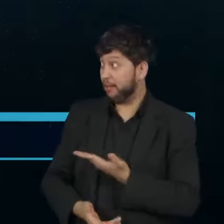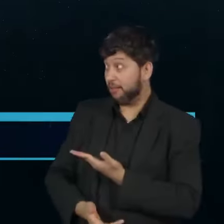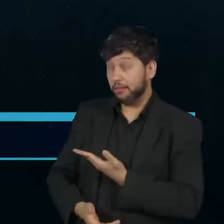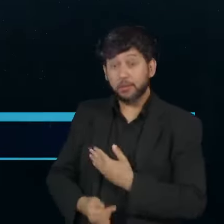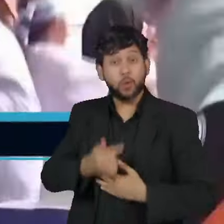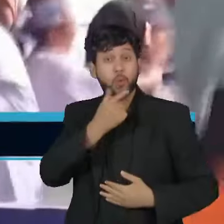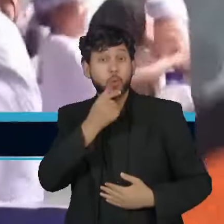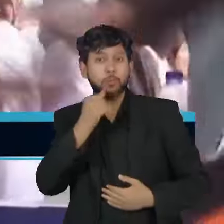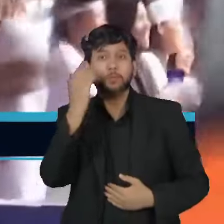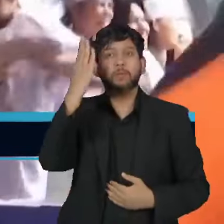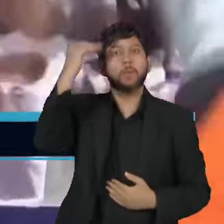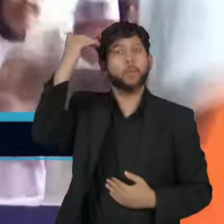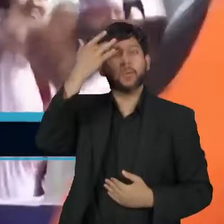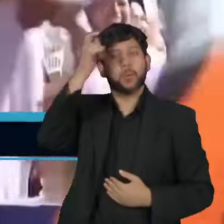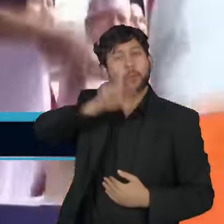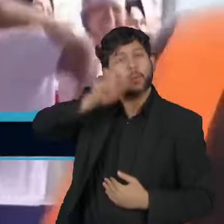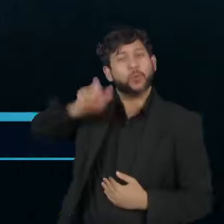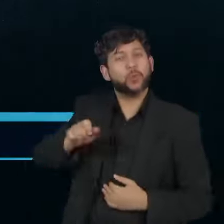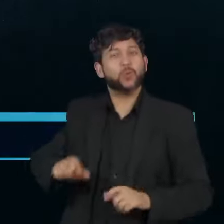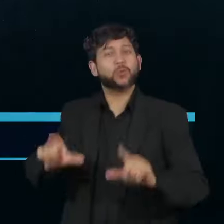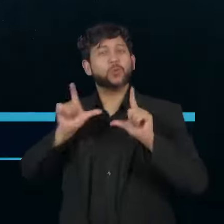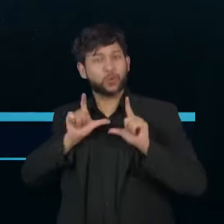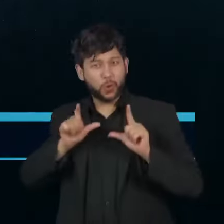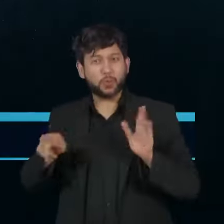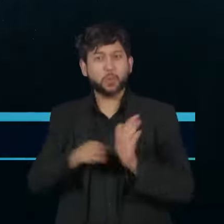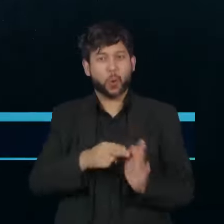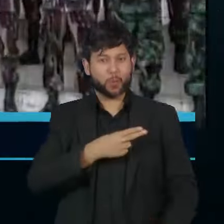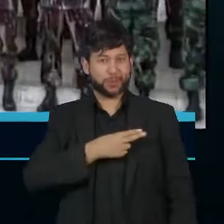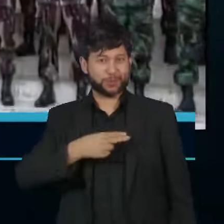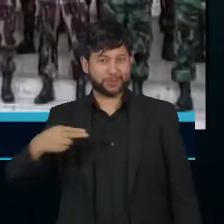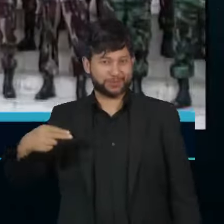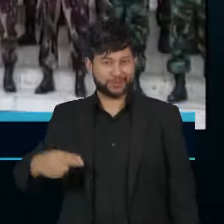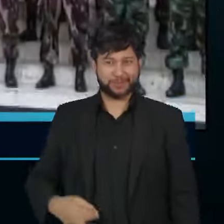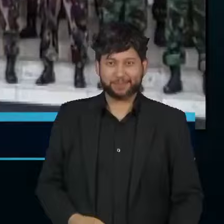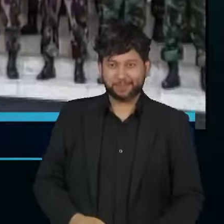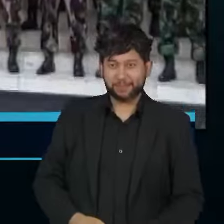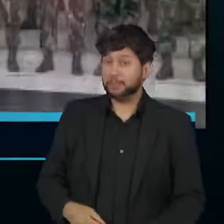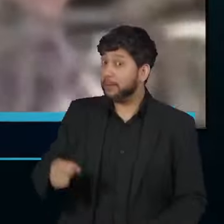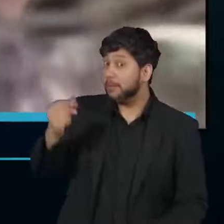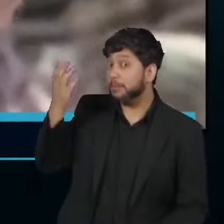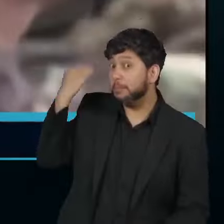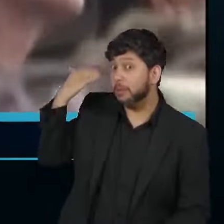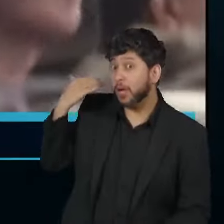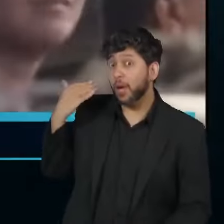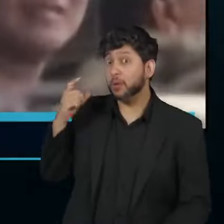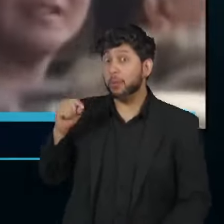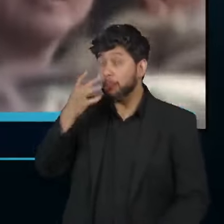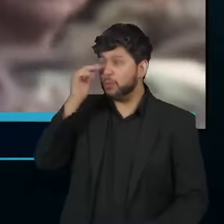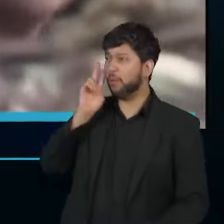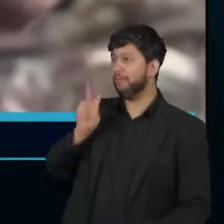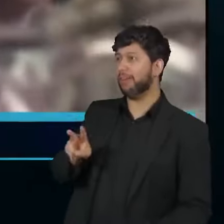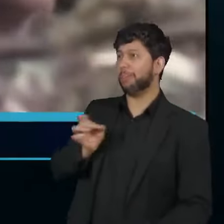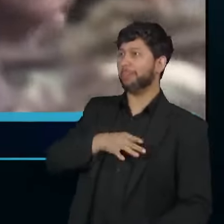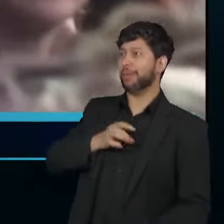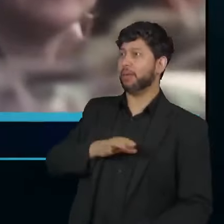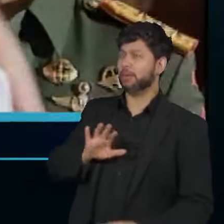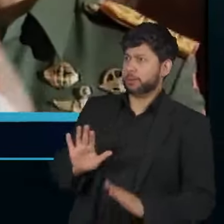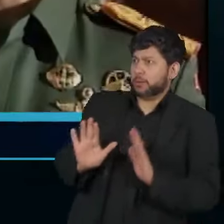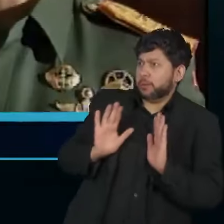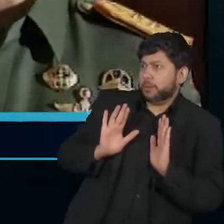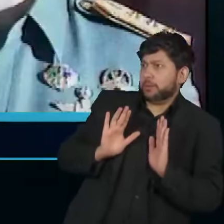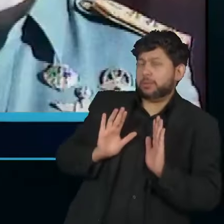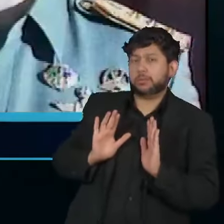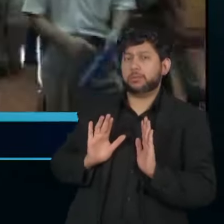tornou um sucesso entre os jovens da Indonésia há um tempo atrás ele poderia colocar medo em muita gente